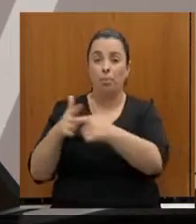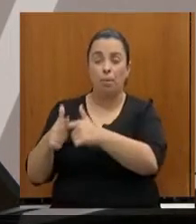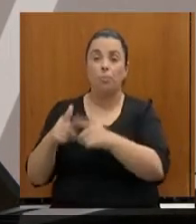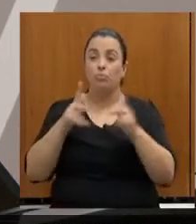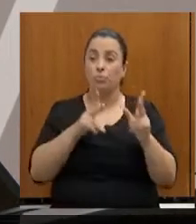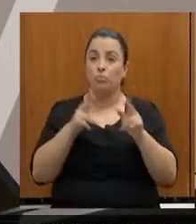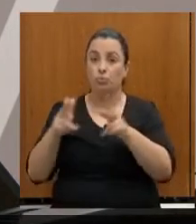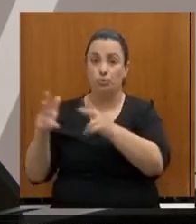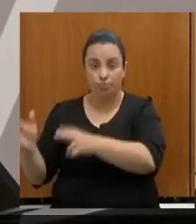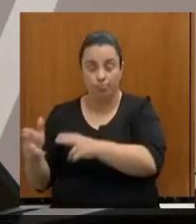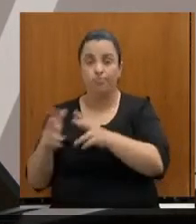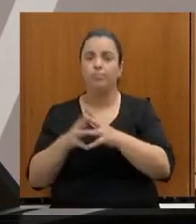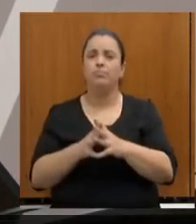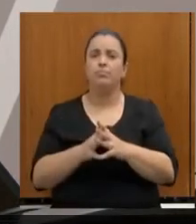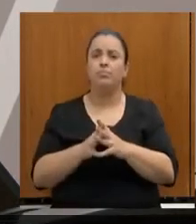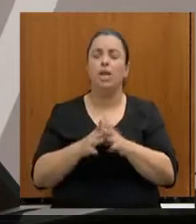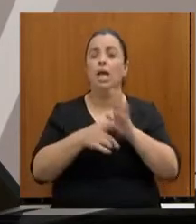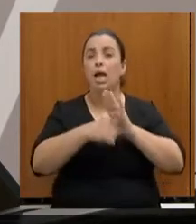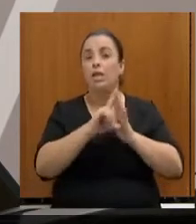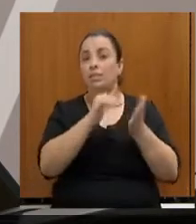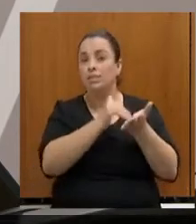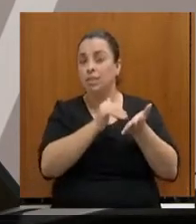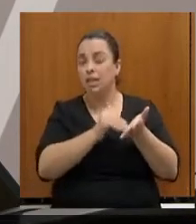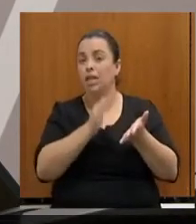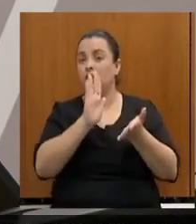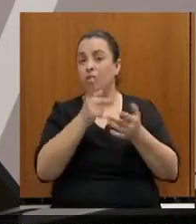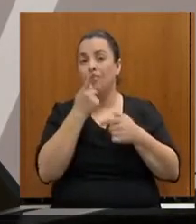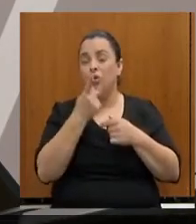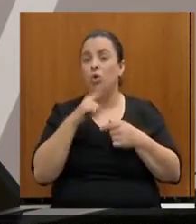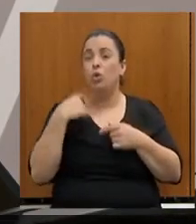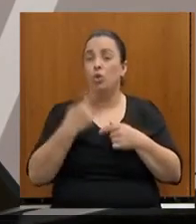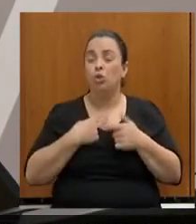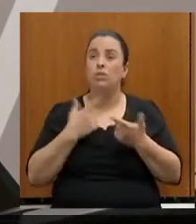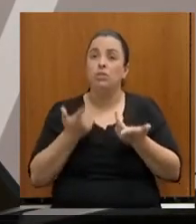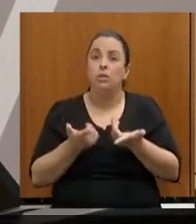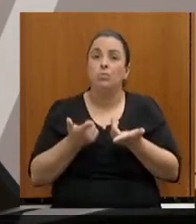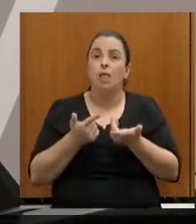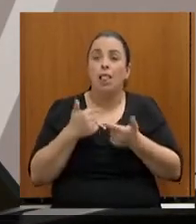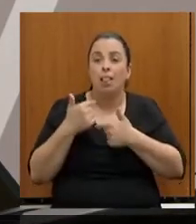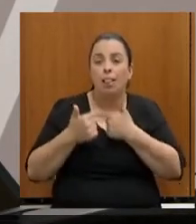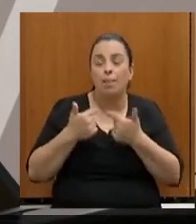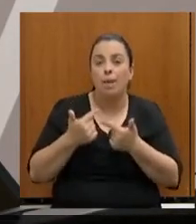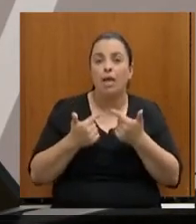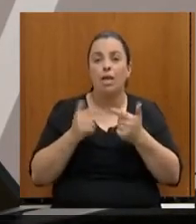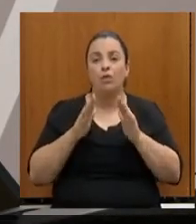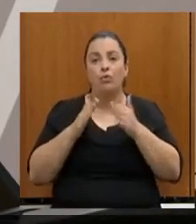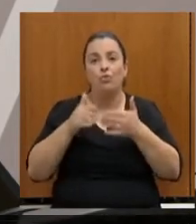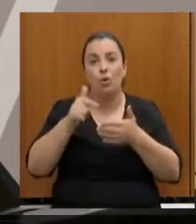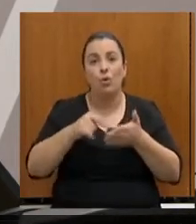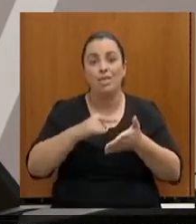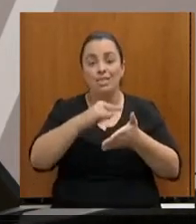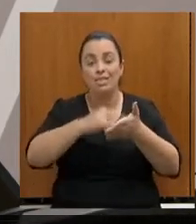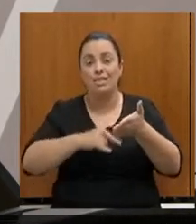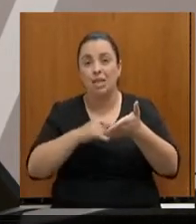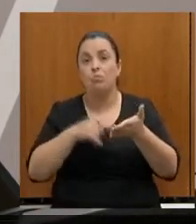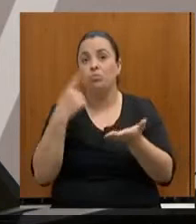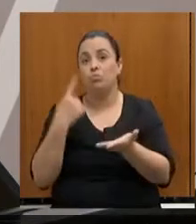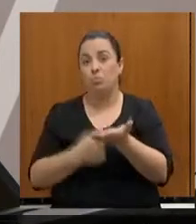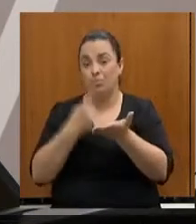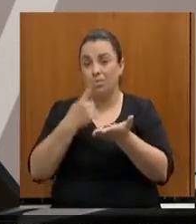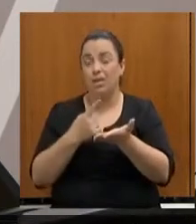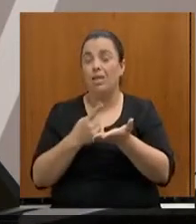secretário já adiantou nós estamos trabalhando estabelecimento de sistemas de compromisso em especial em relação à